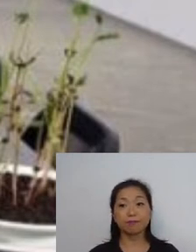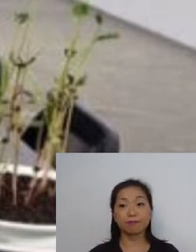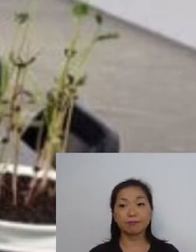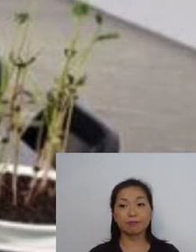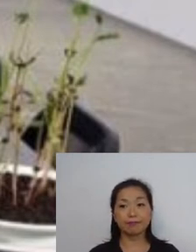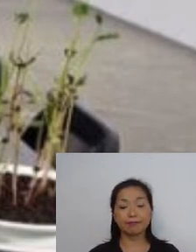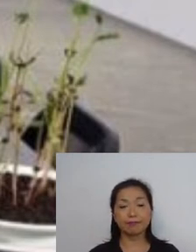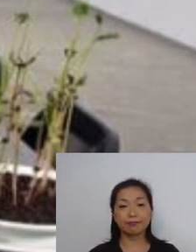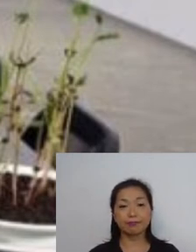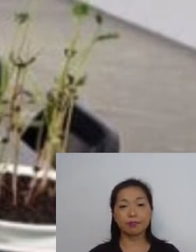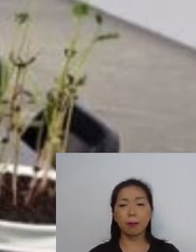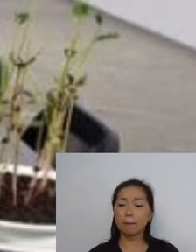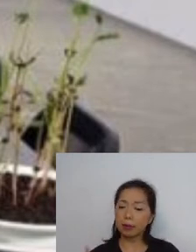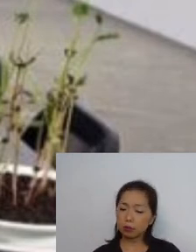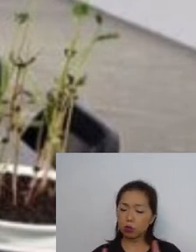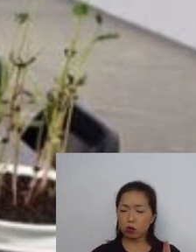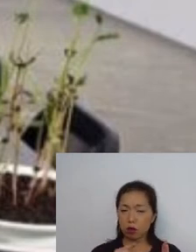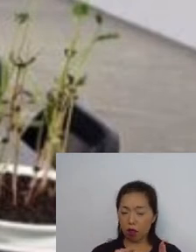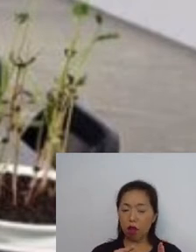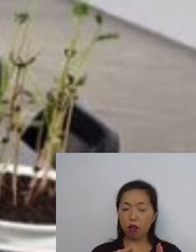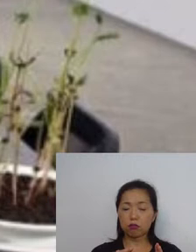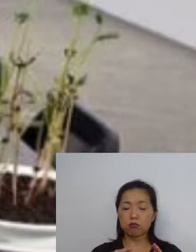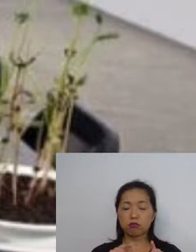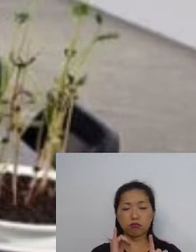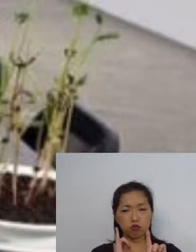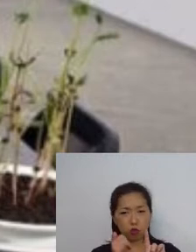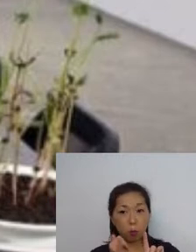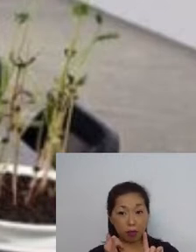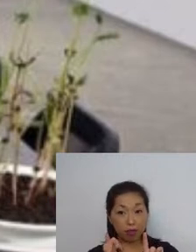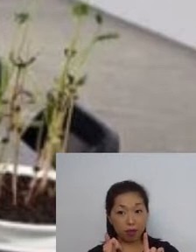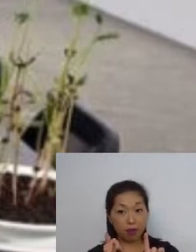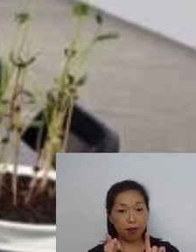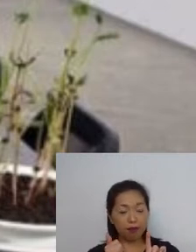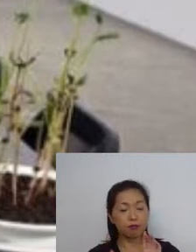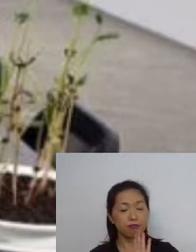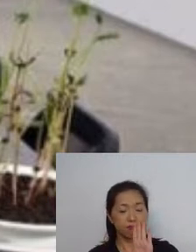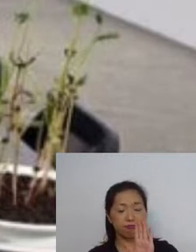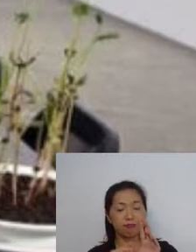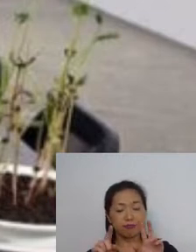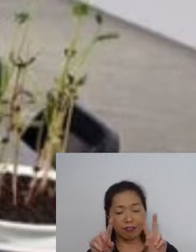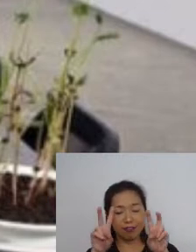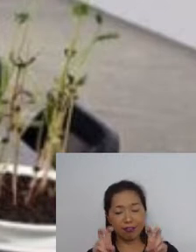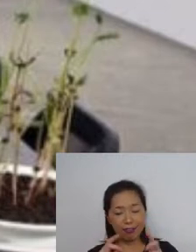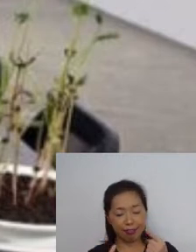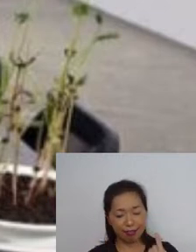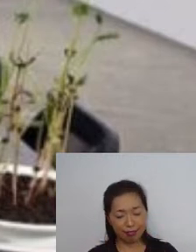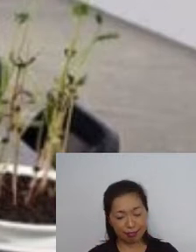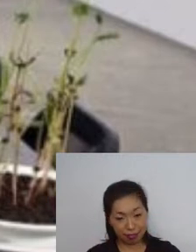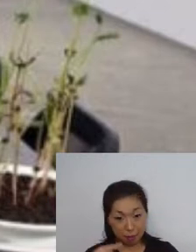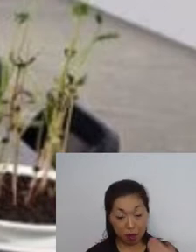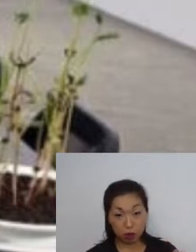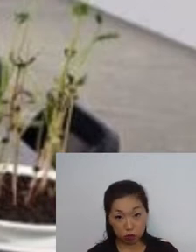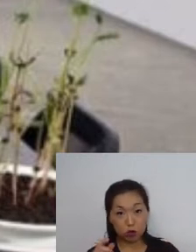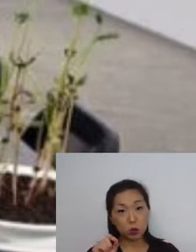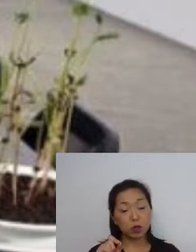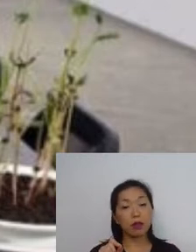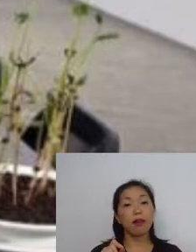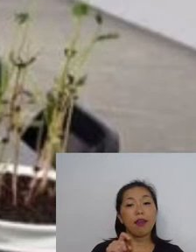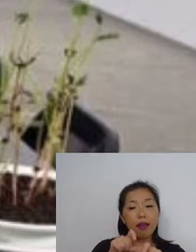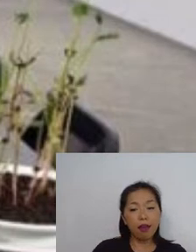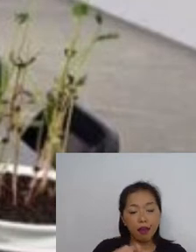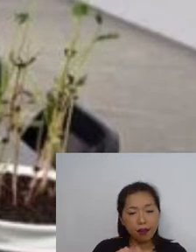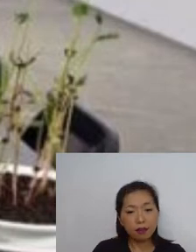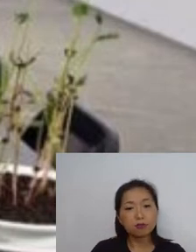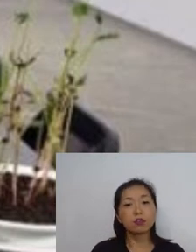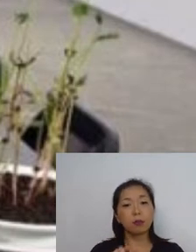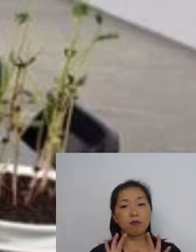Por outro lado, o documentário sugerido para esse debate é o Agricultura Também Família, de 2014, né? Ele está aí no